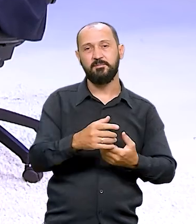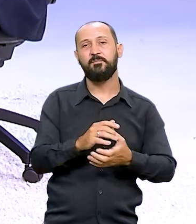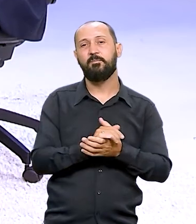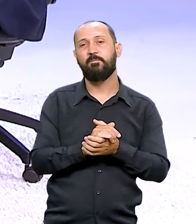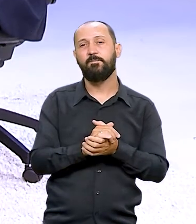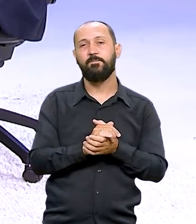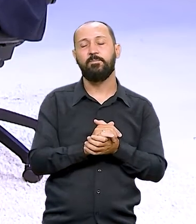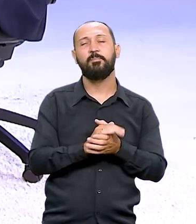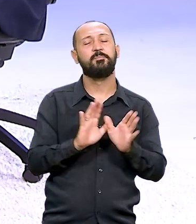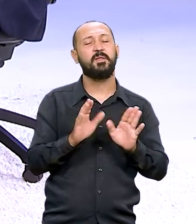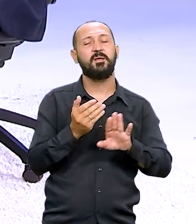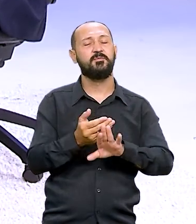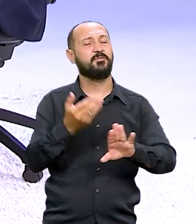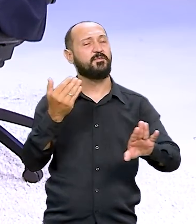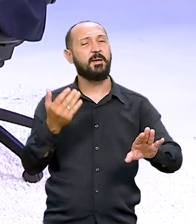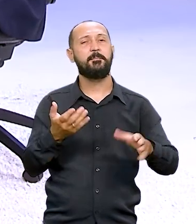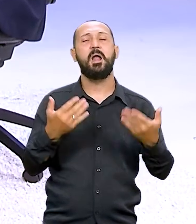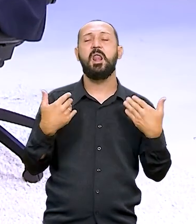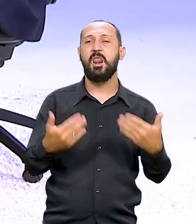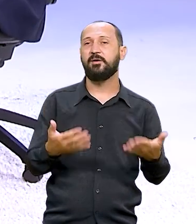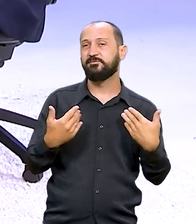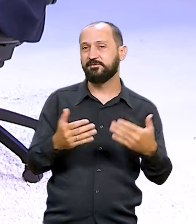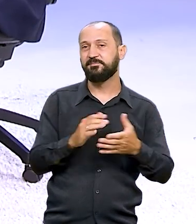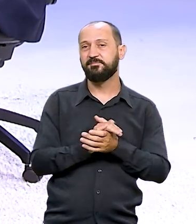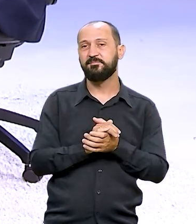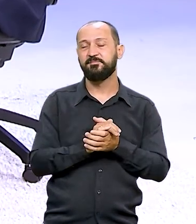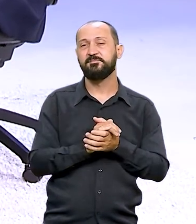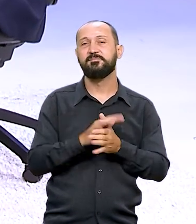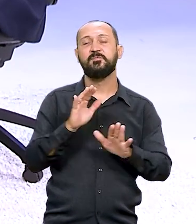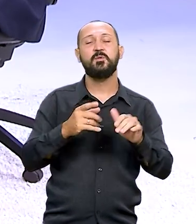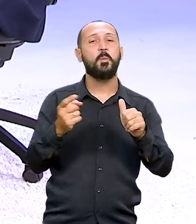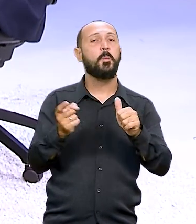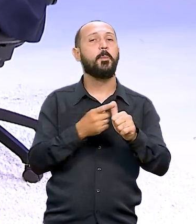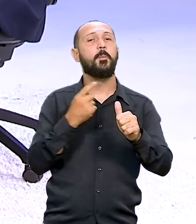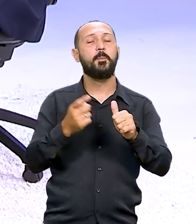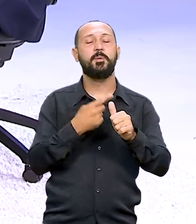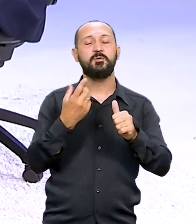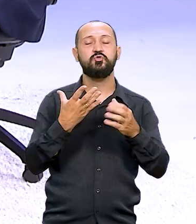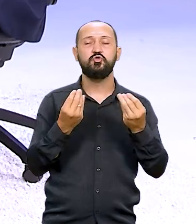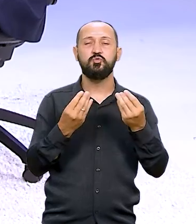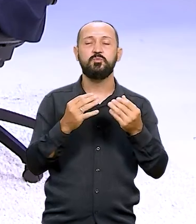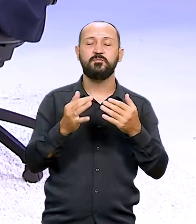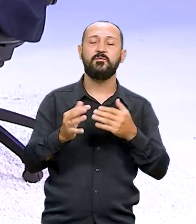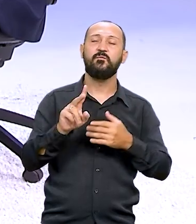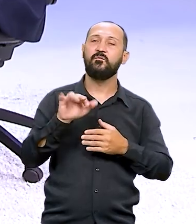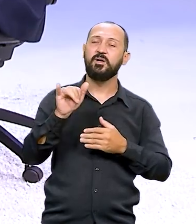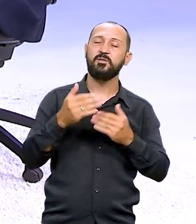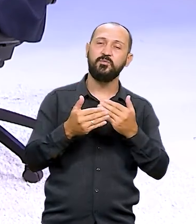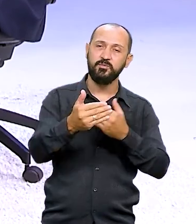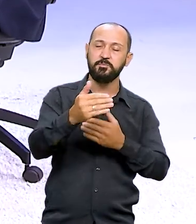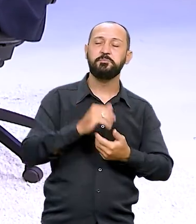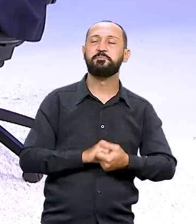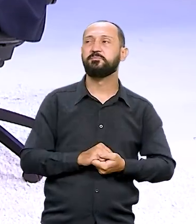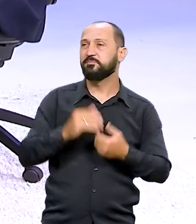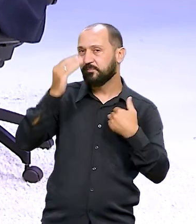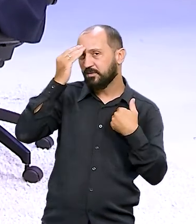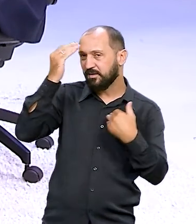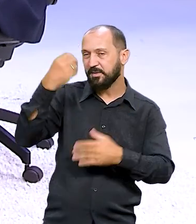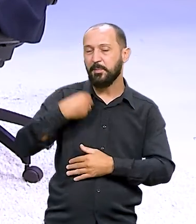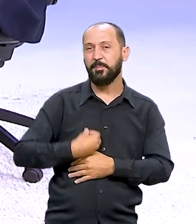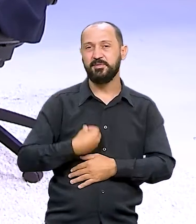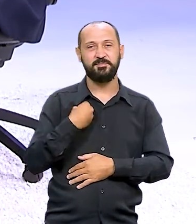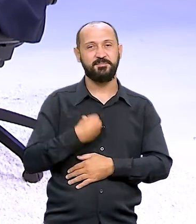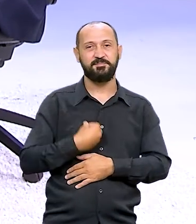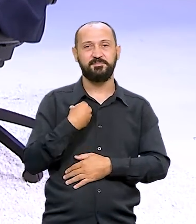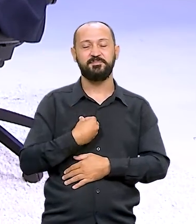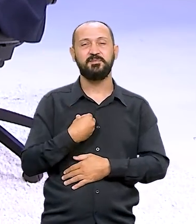tem, entendeu? Desburocratizar tudo. Exatamente. Eu acredito que é talvez um primeiro degrau de muitos que virão pela frente ainda. A gente